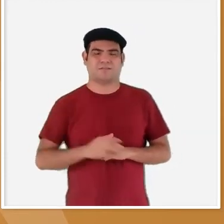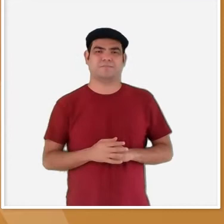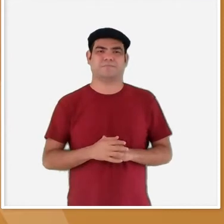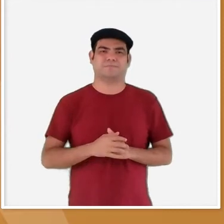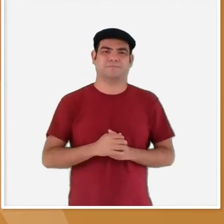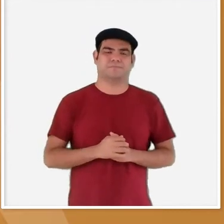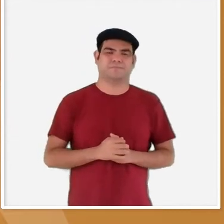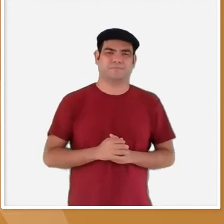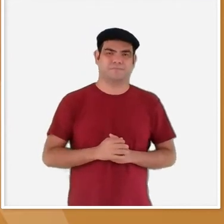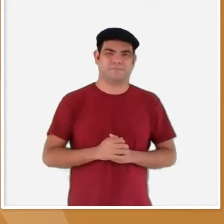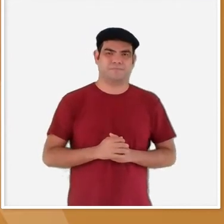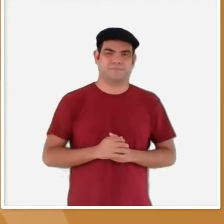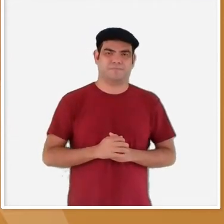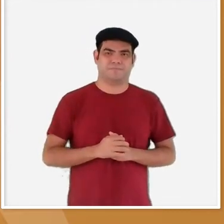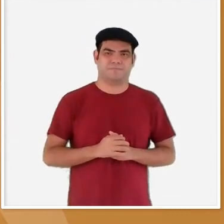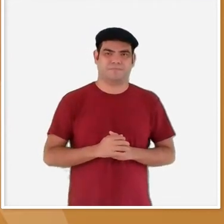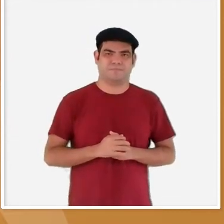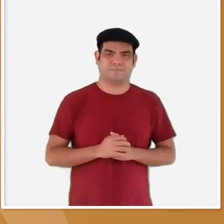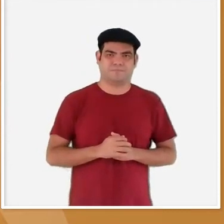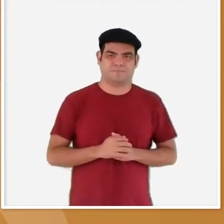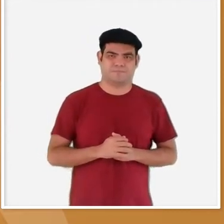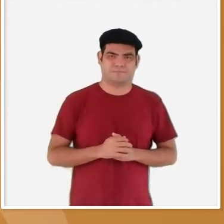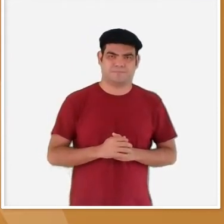tá? Produto primário.